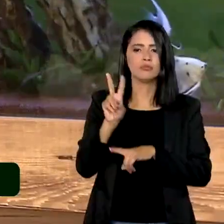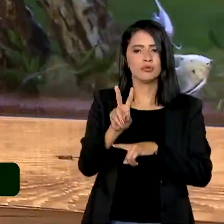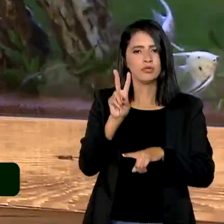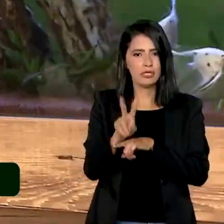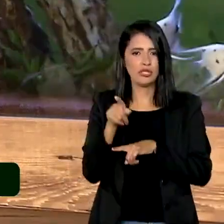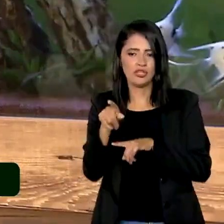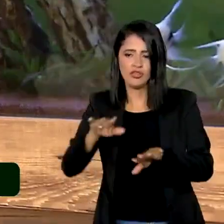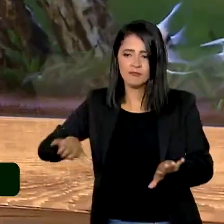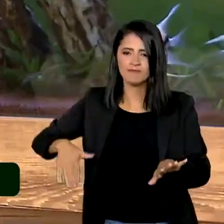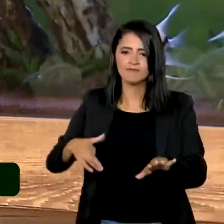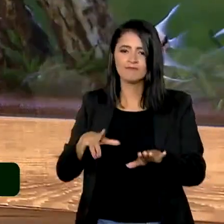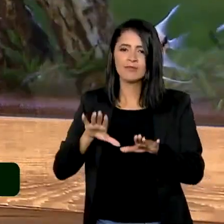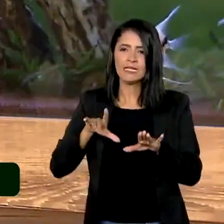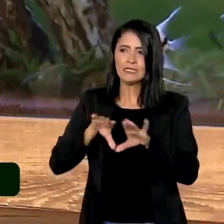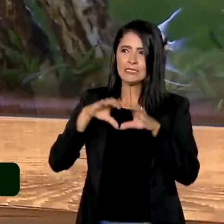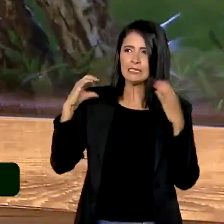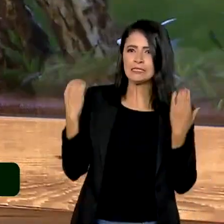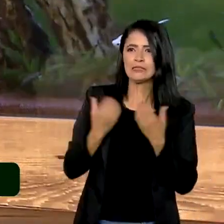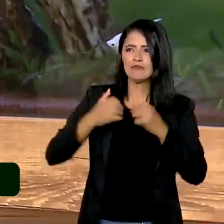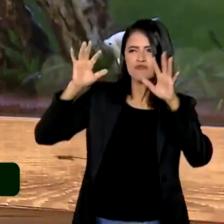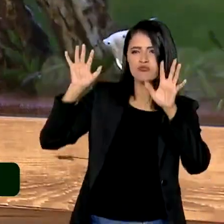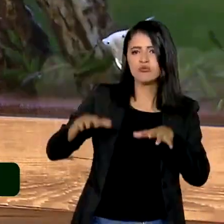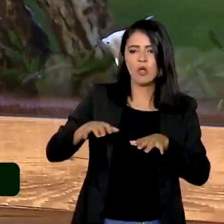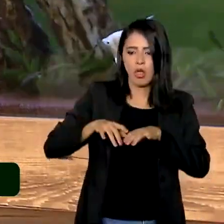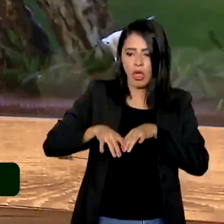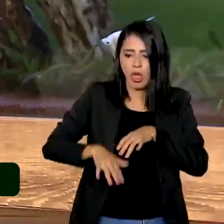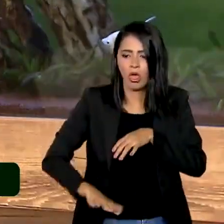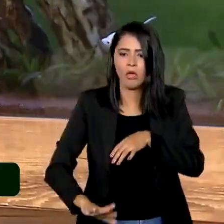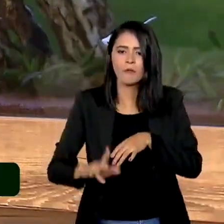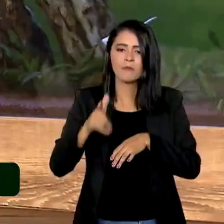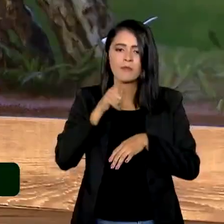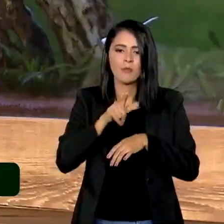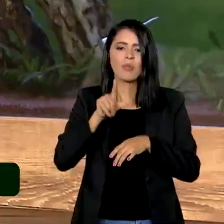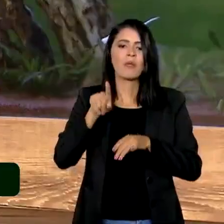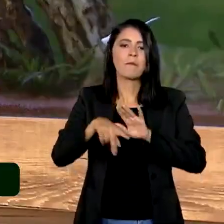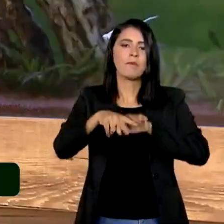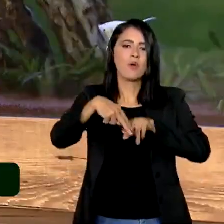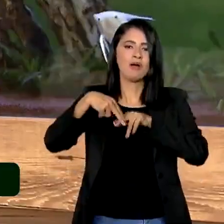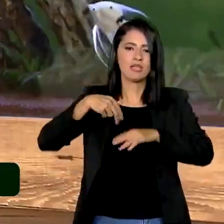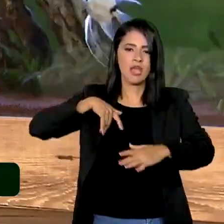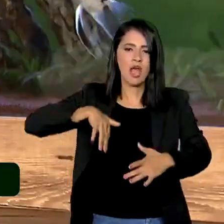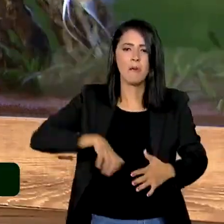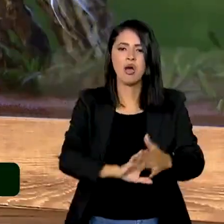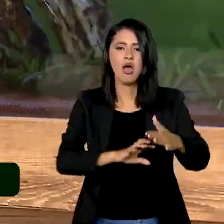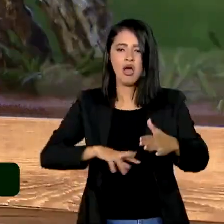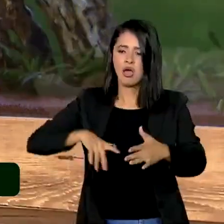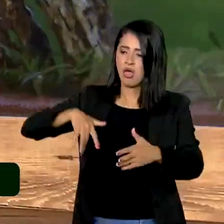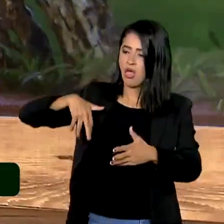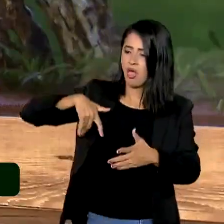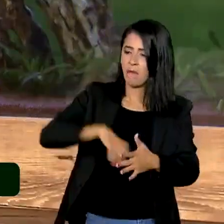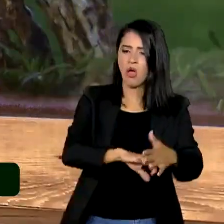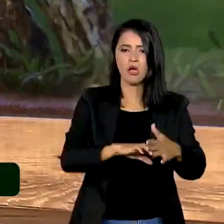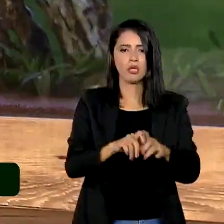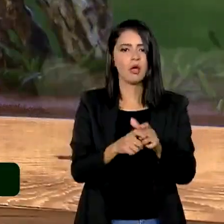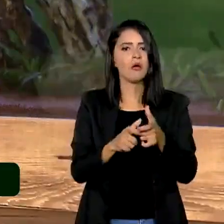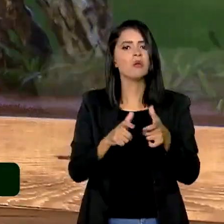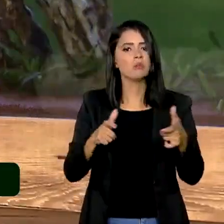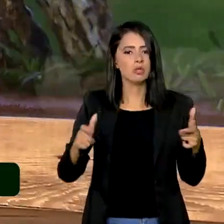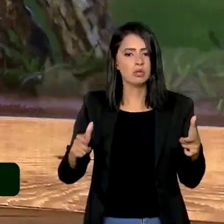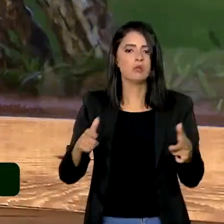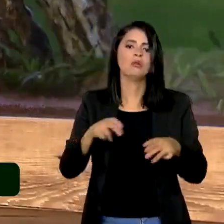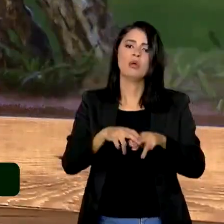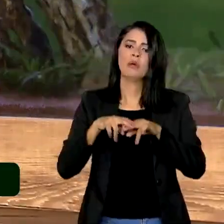comunidades costeiras de tempestades e de erosão provocada pelas ondas que estão cada vez maiores